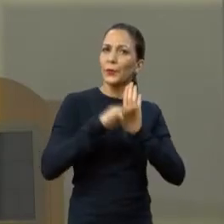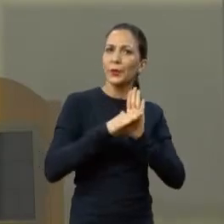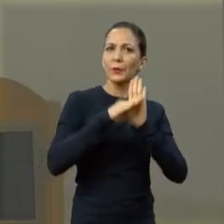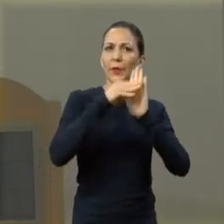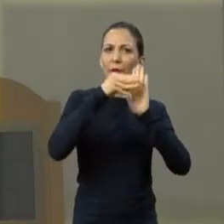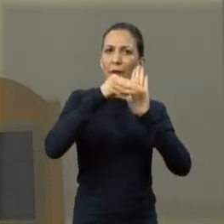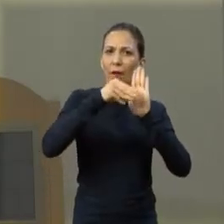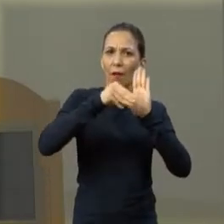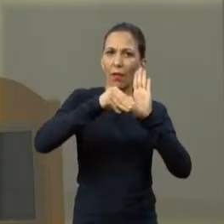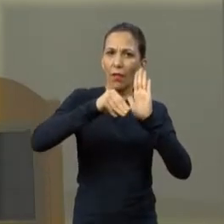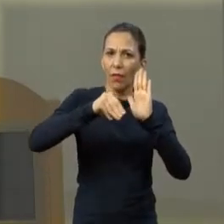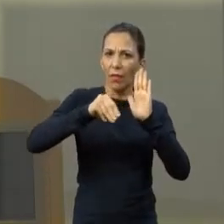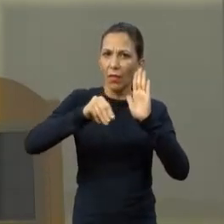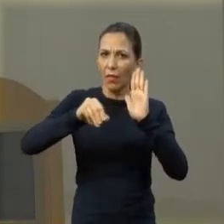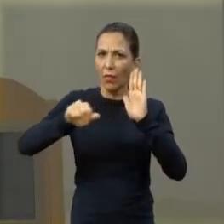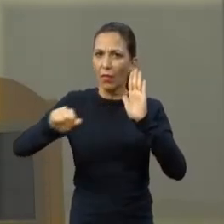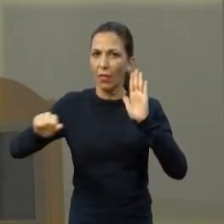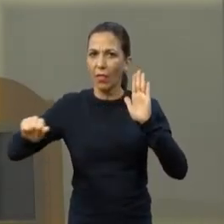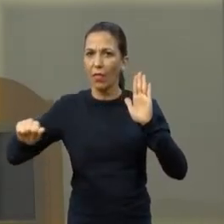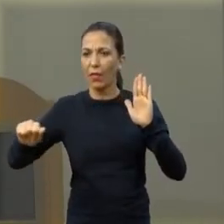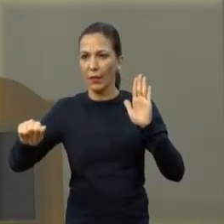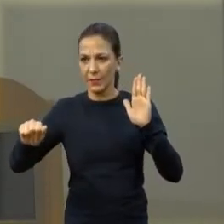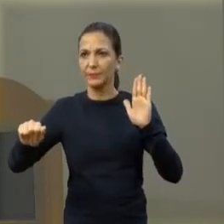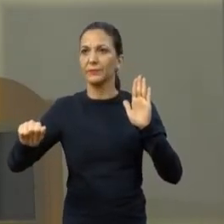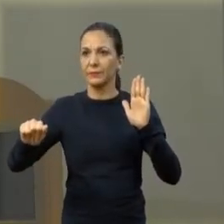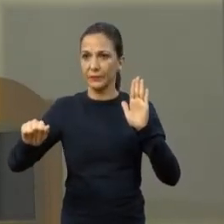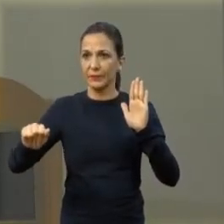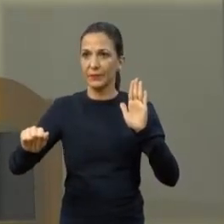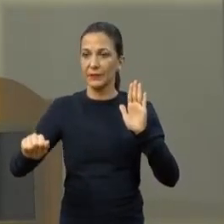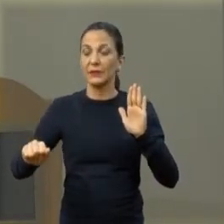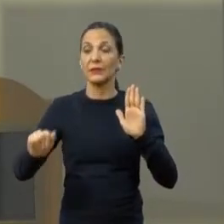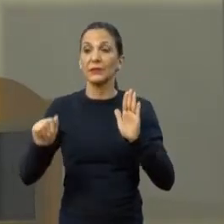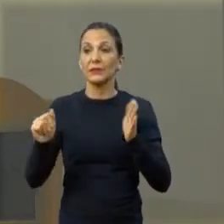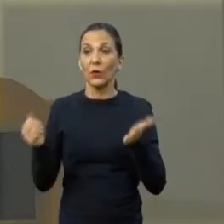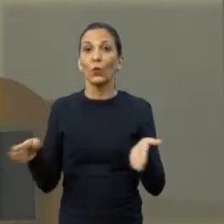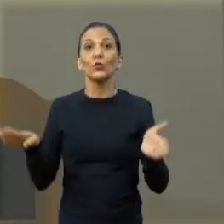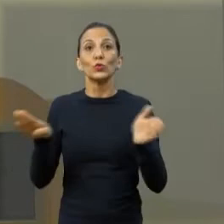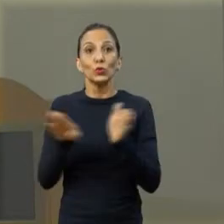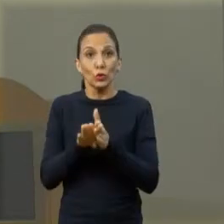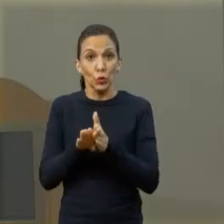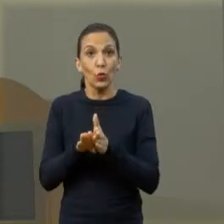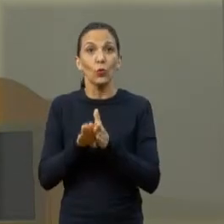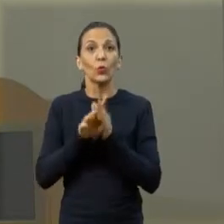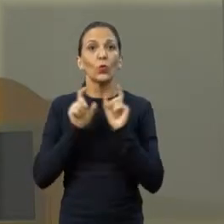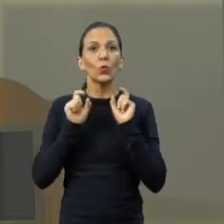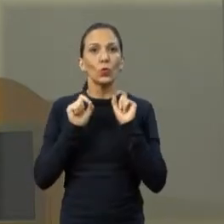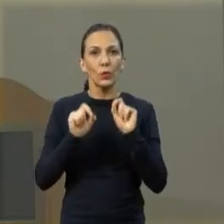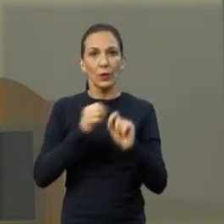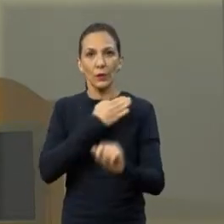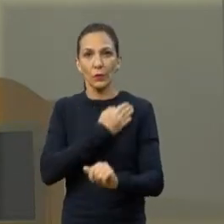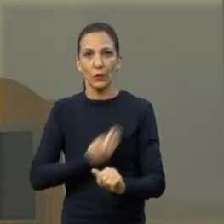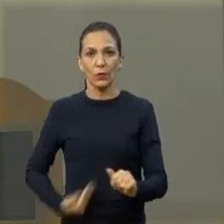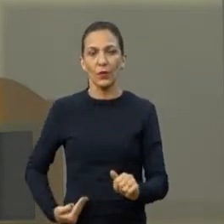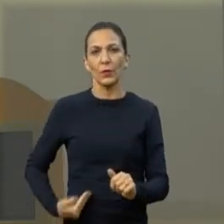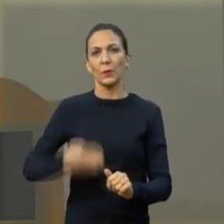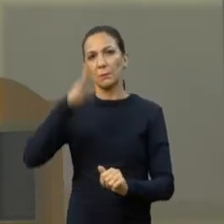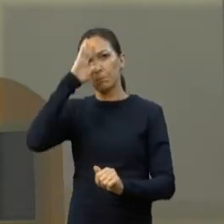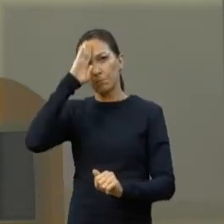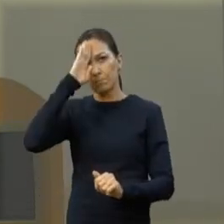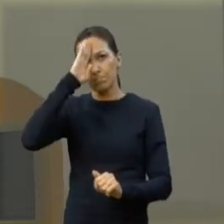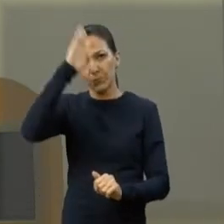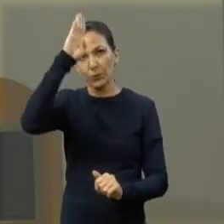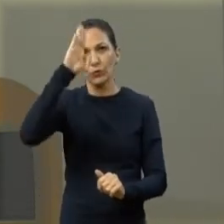desmontado pa desmontado desmontado desmontado Eis que chega o governo bolsonaro aí